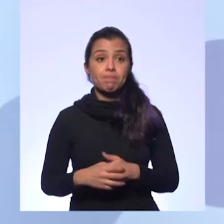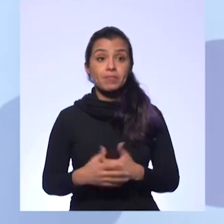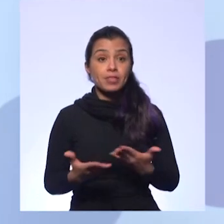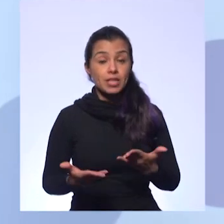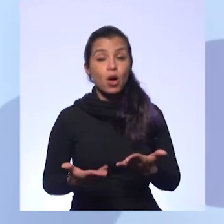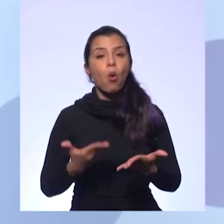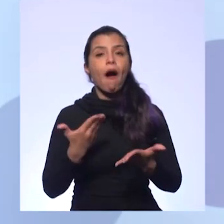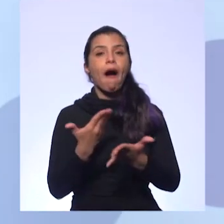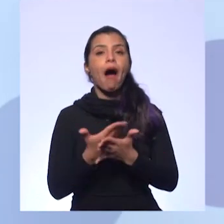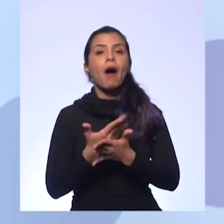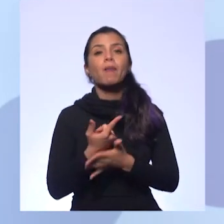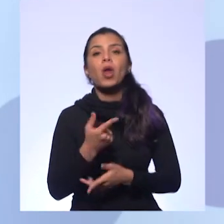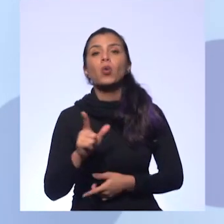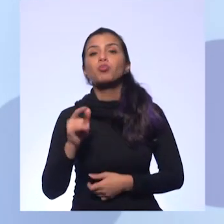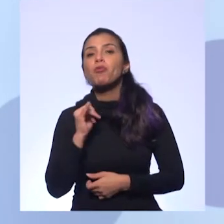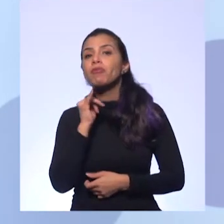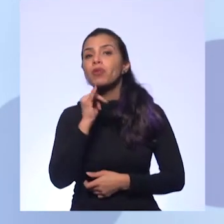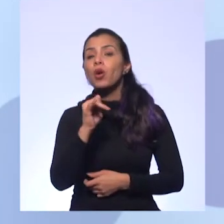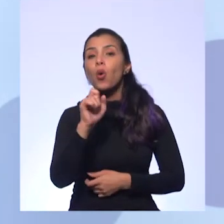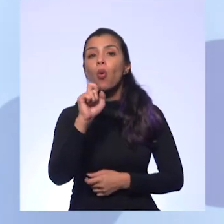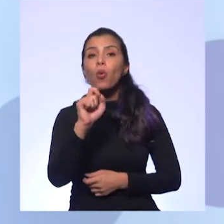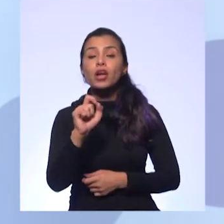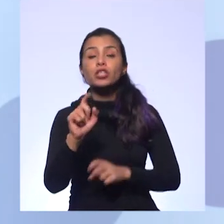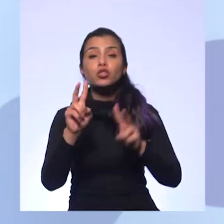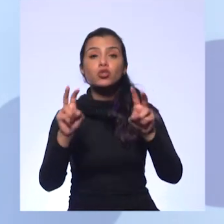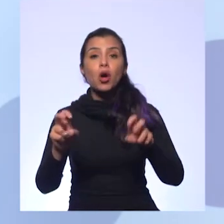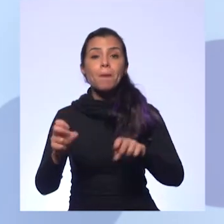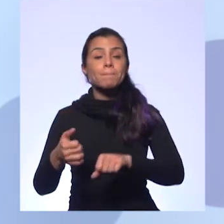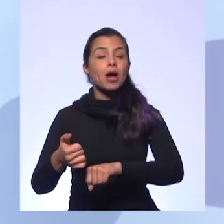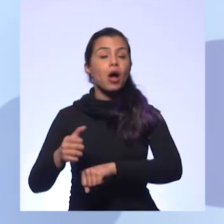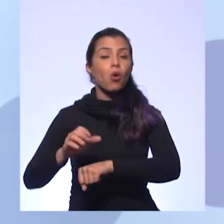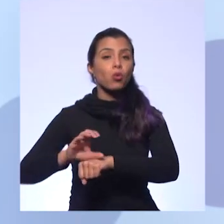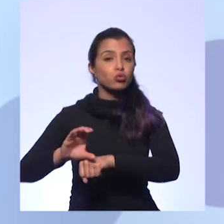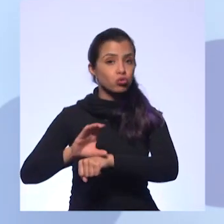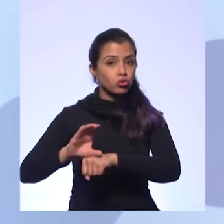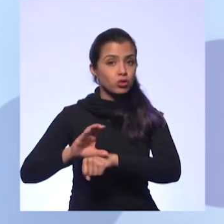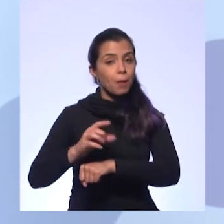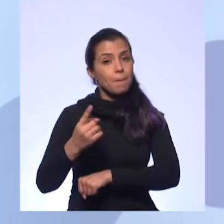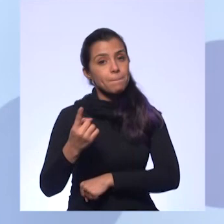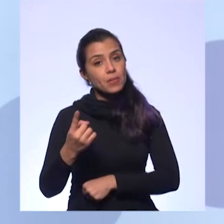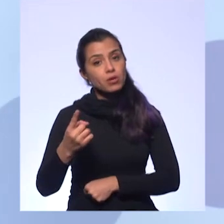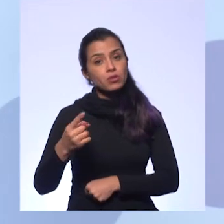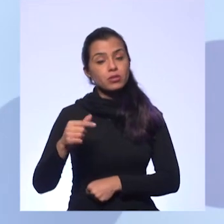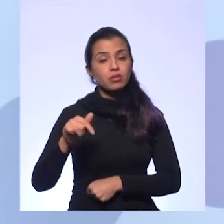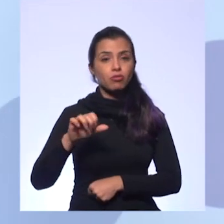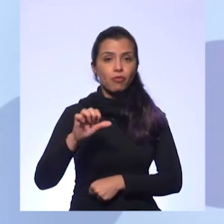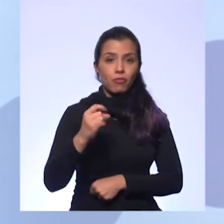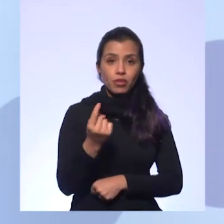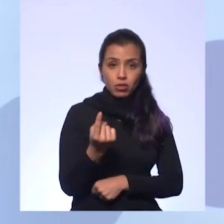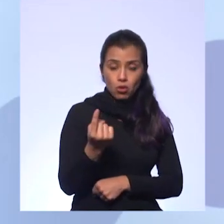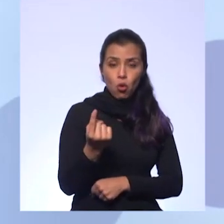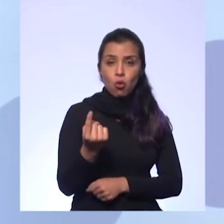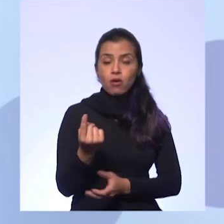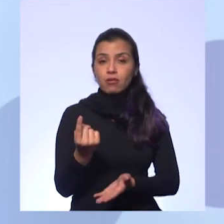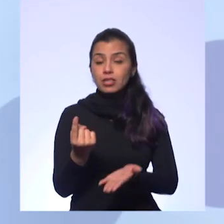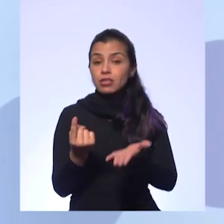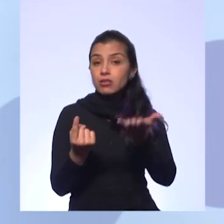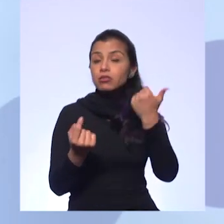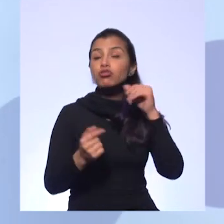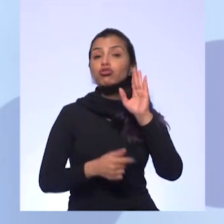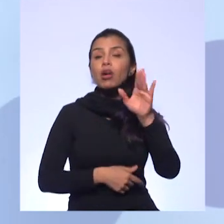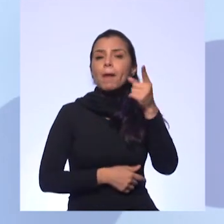na aula anterior, é justamente a Constituição de 1791, que previa